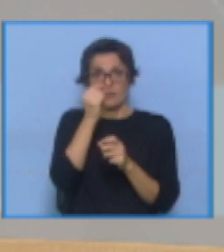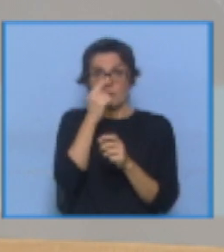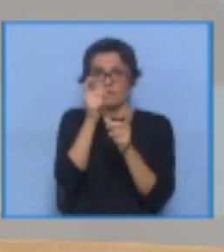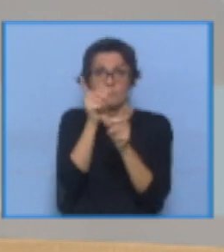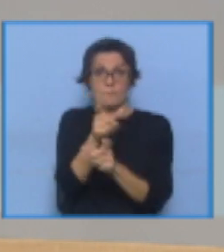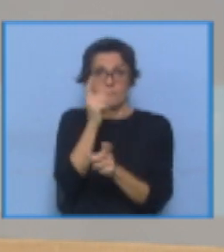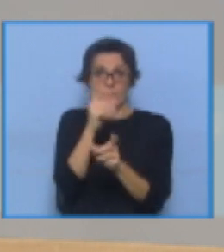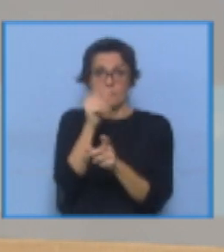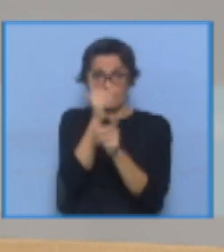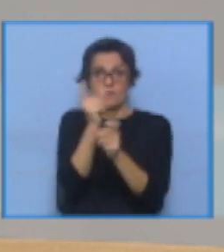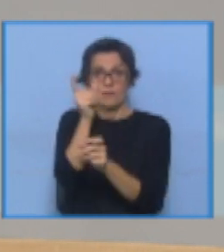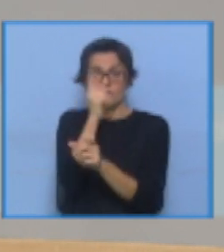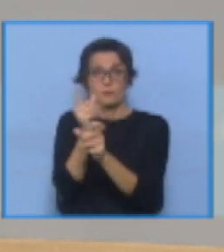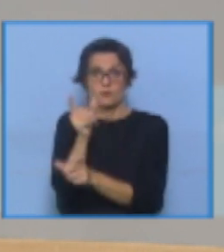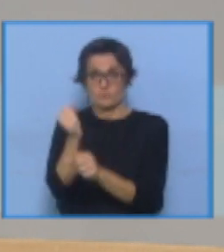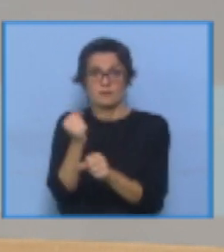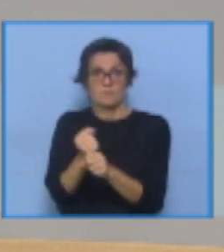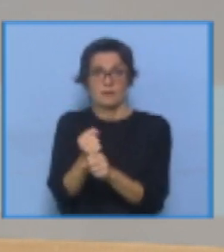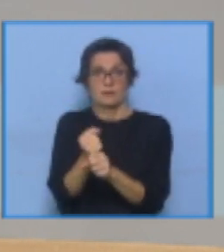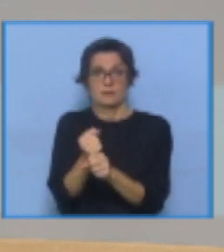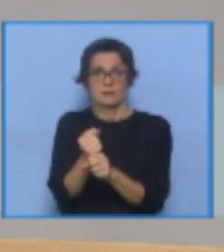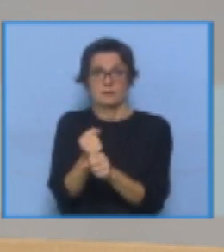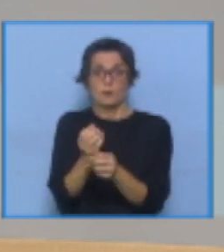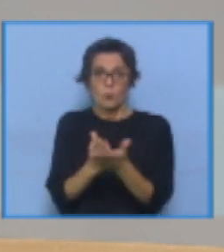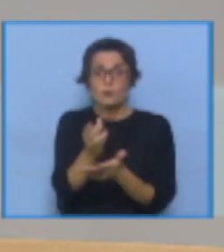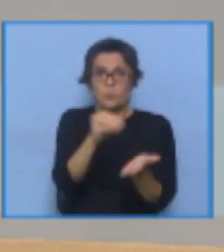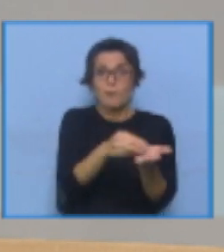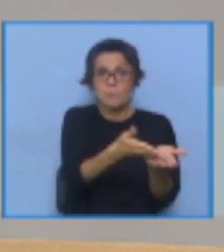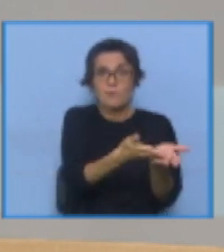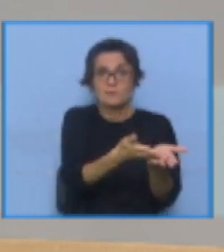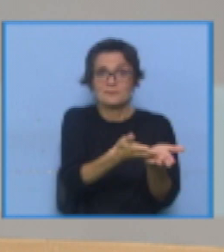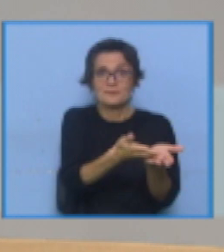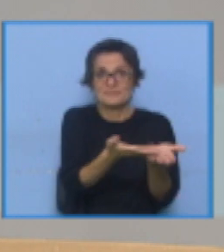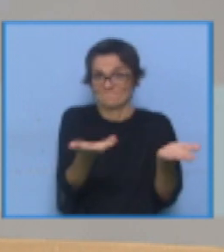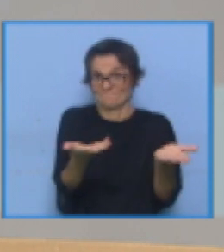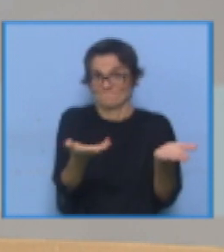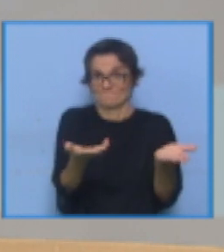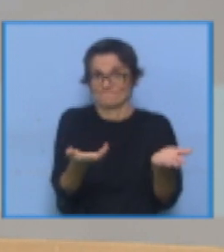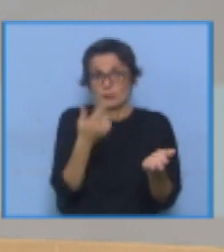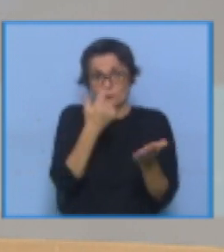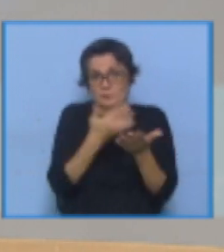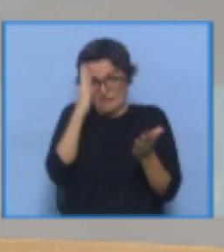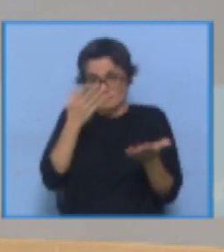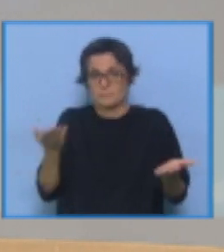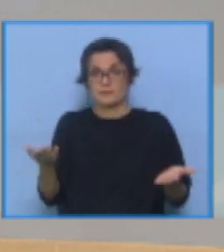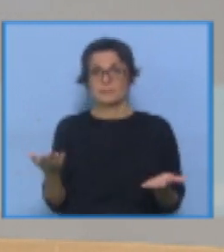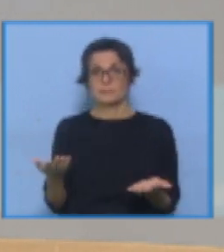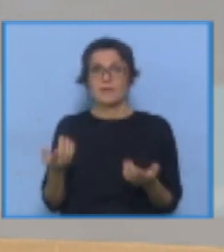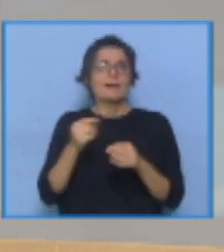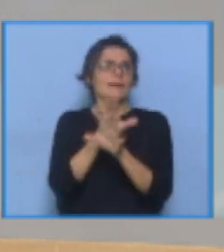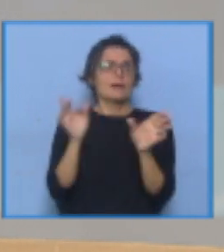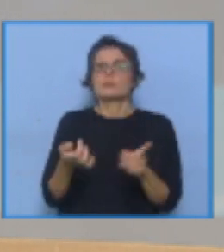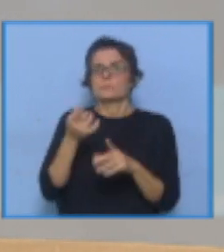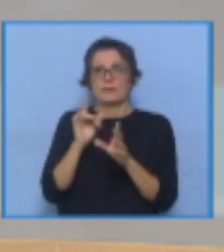nível muito baixo de salários e, portanto, o facto de o desemprego ter diminuído, o que é em si um fator positivo e que também tem alguns